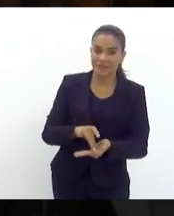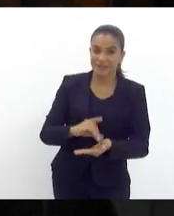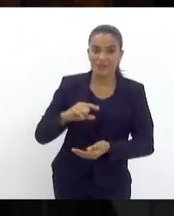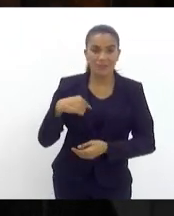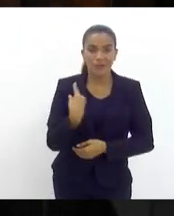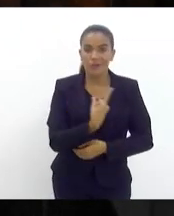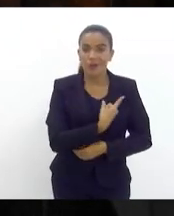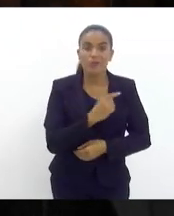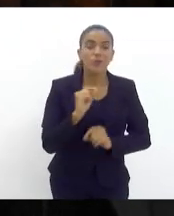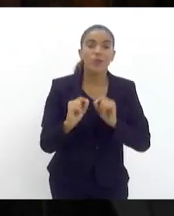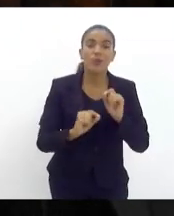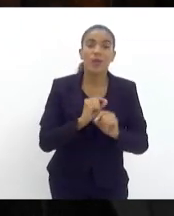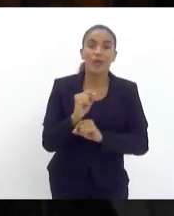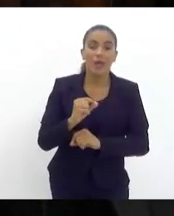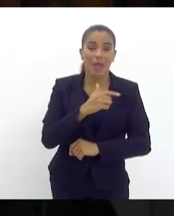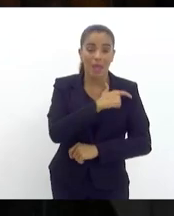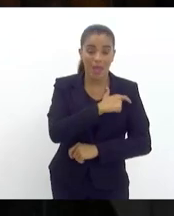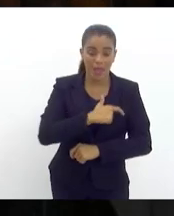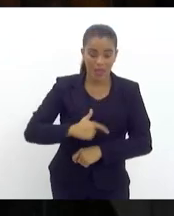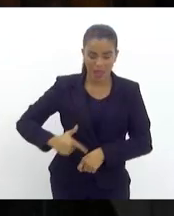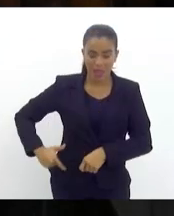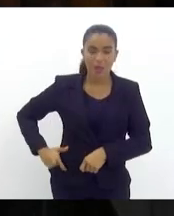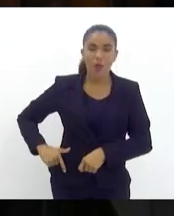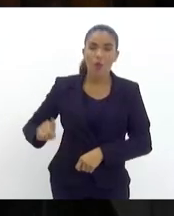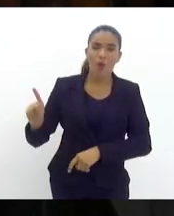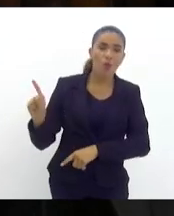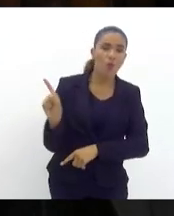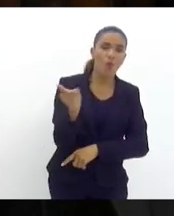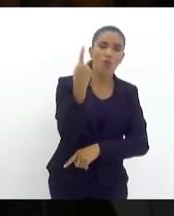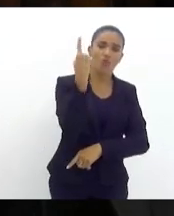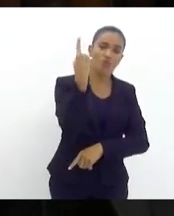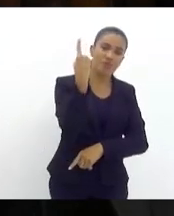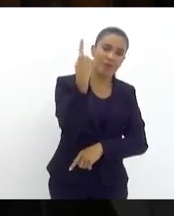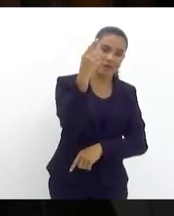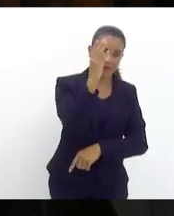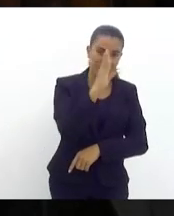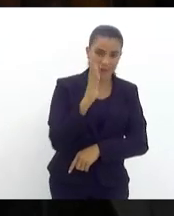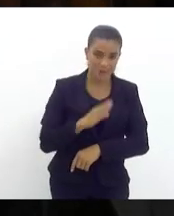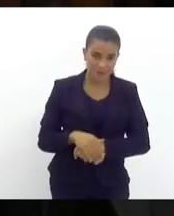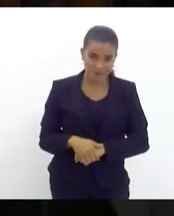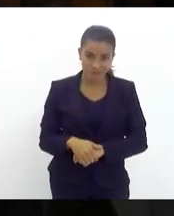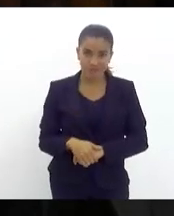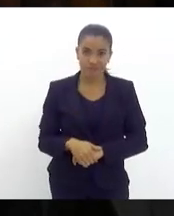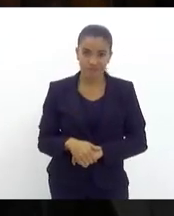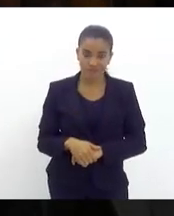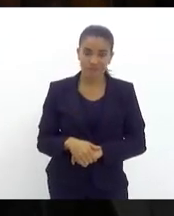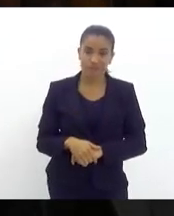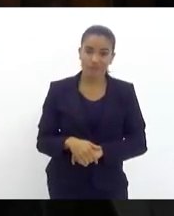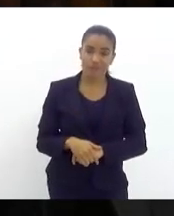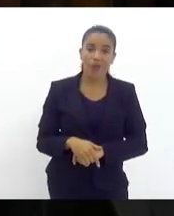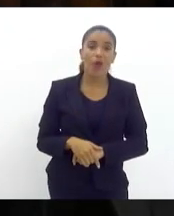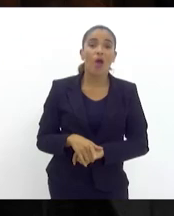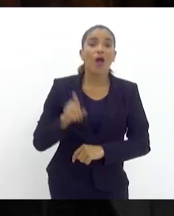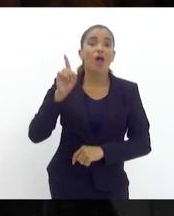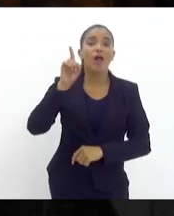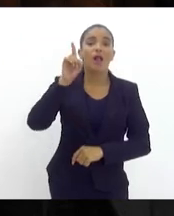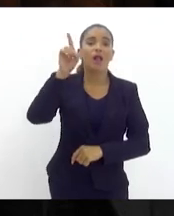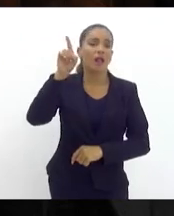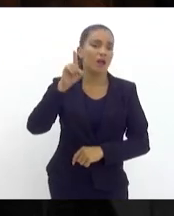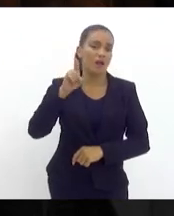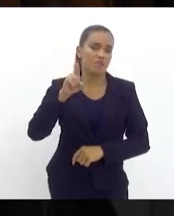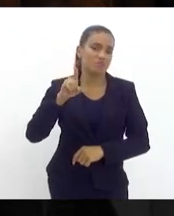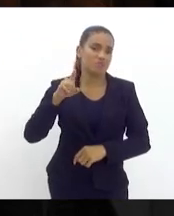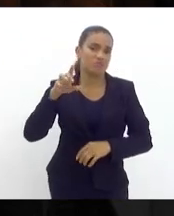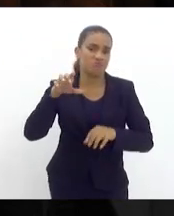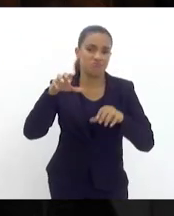na República unitária do Brasil o planalto central